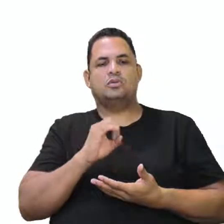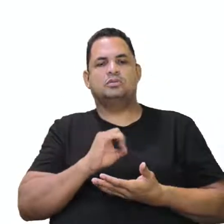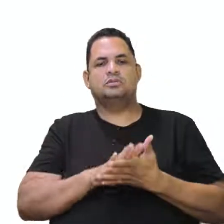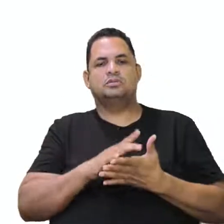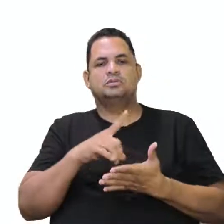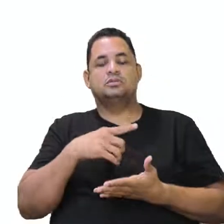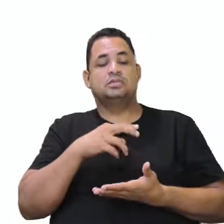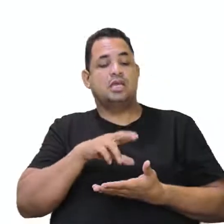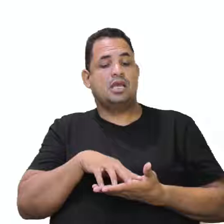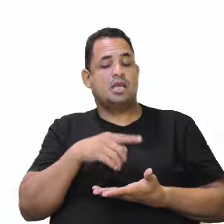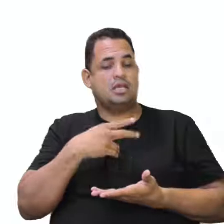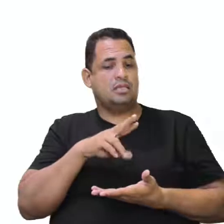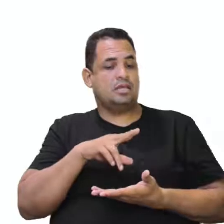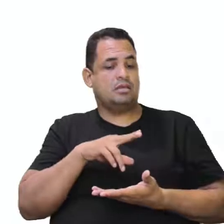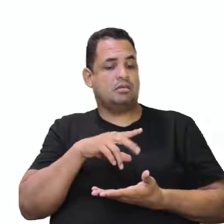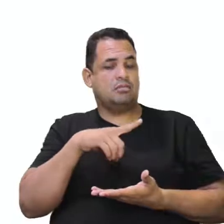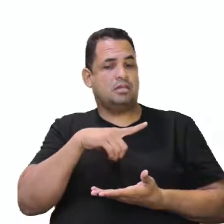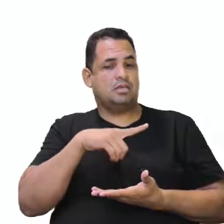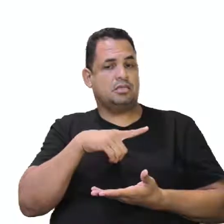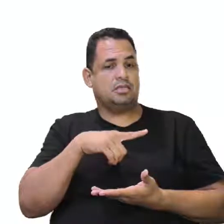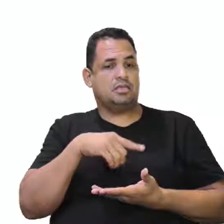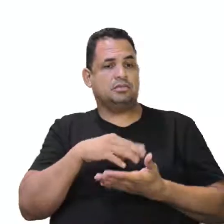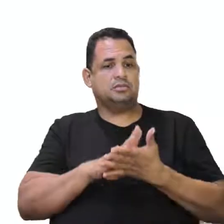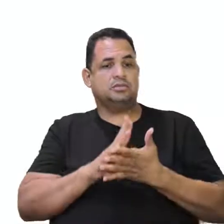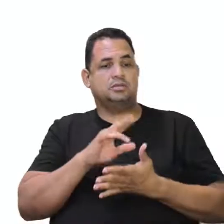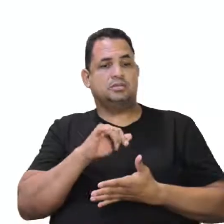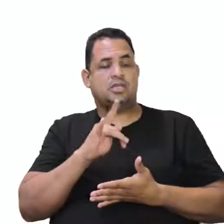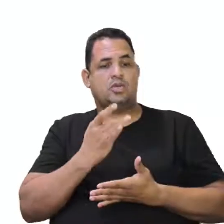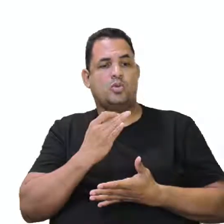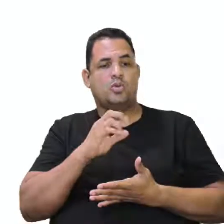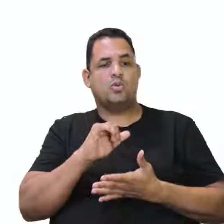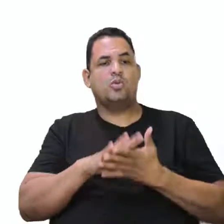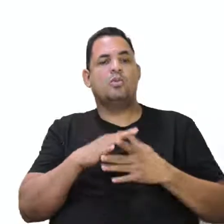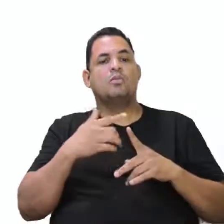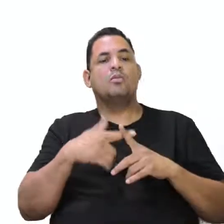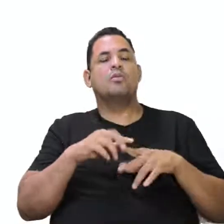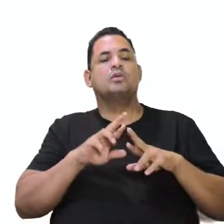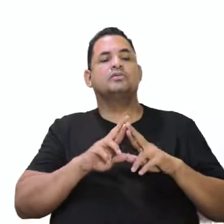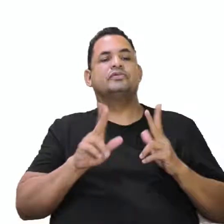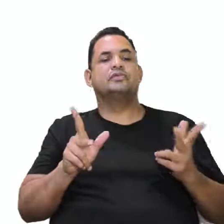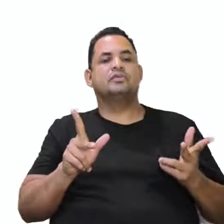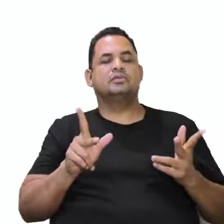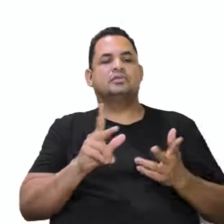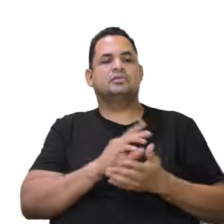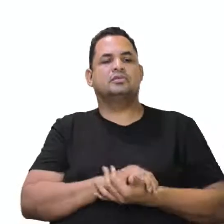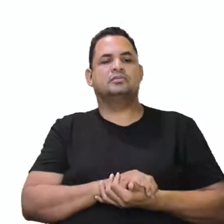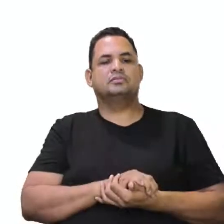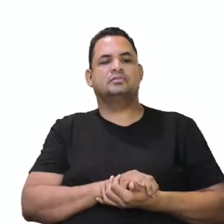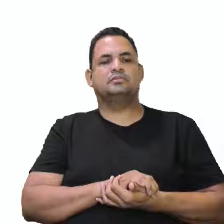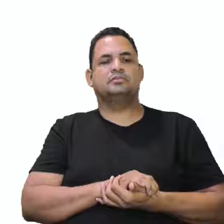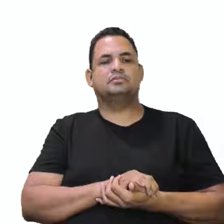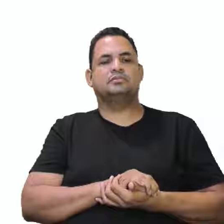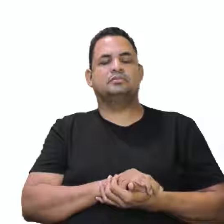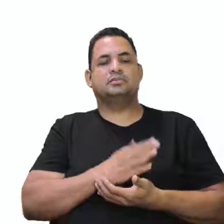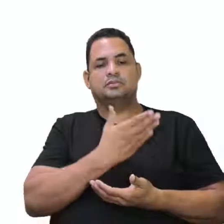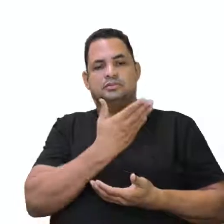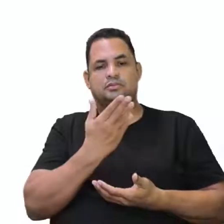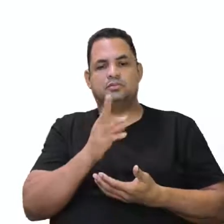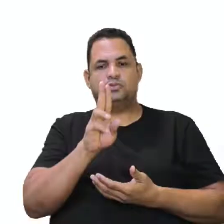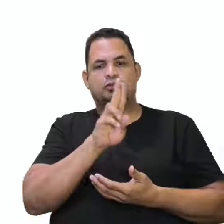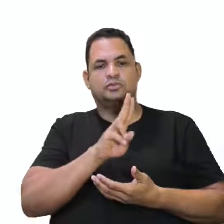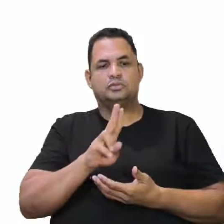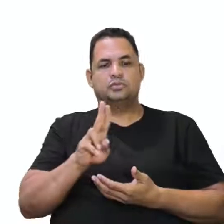one têm a mesma ideia de nenhum, certo? As duas palavras significam nenhum, porém, qual é a diferença? None pode ser usado